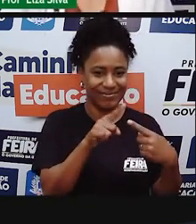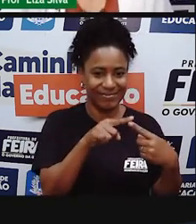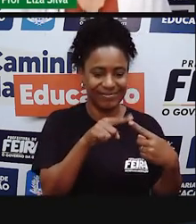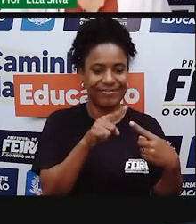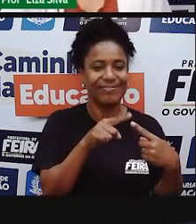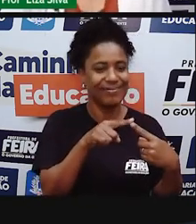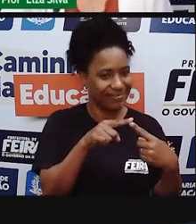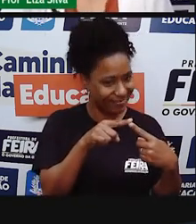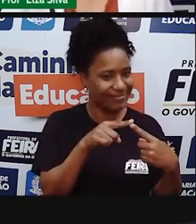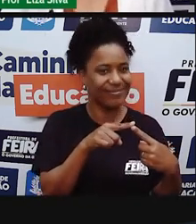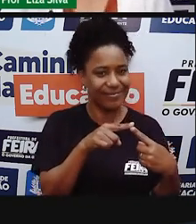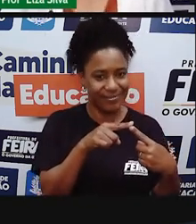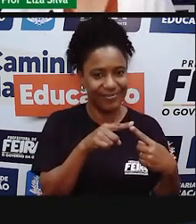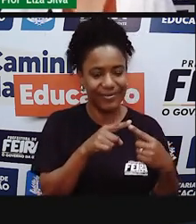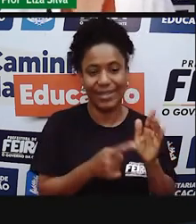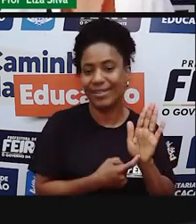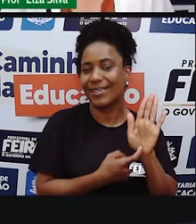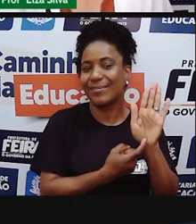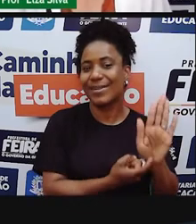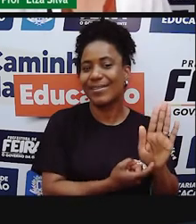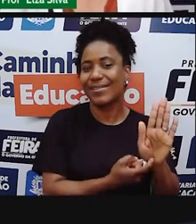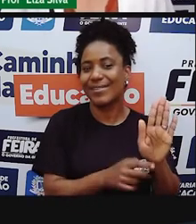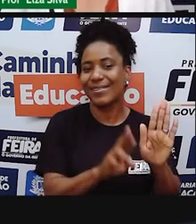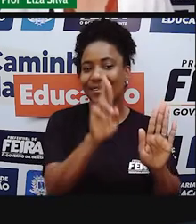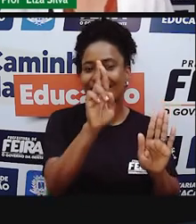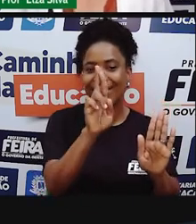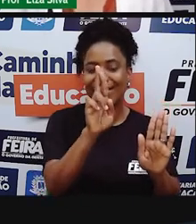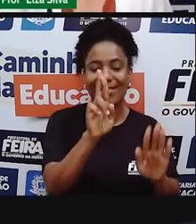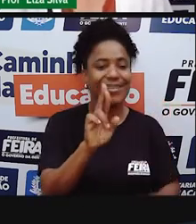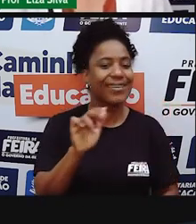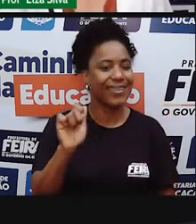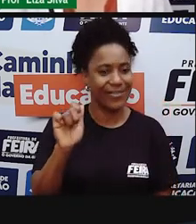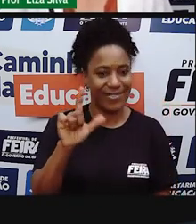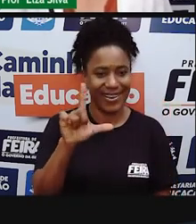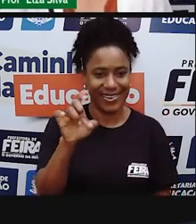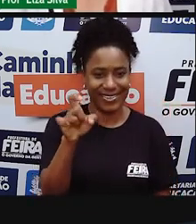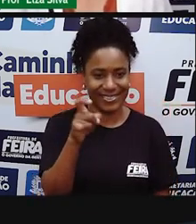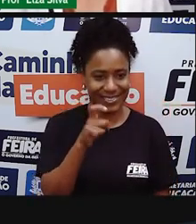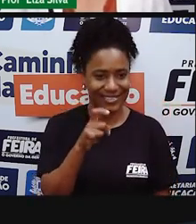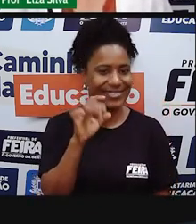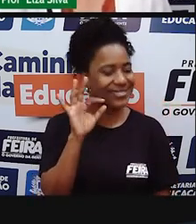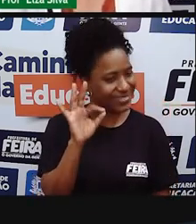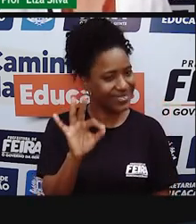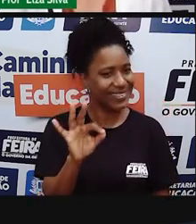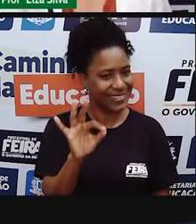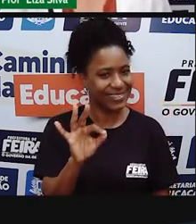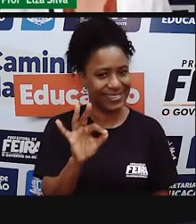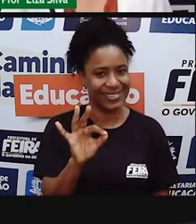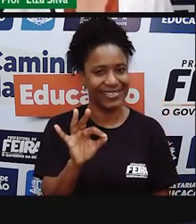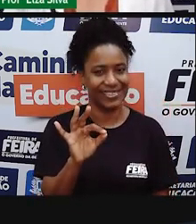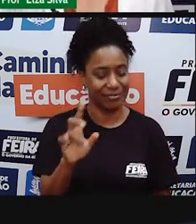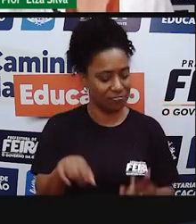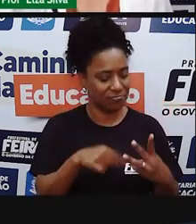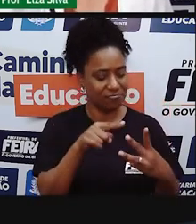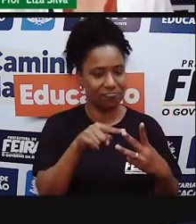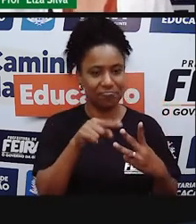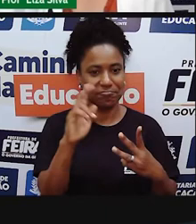fazendo a apresentação da família através da árvore genealógica é o Alex e não o William.